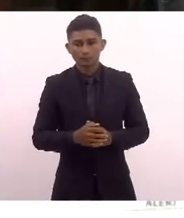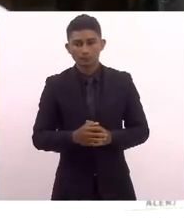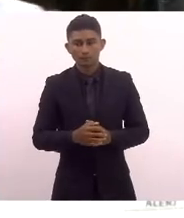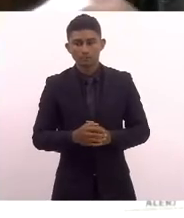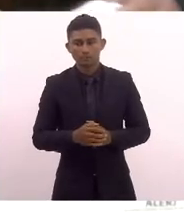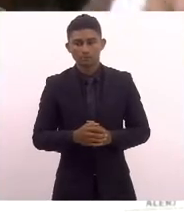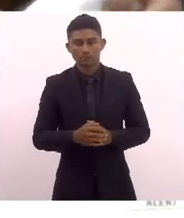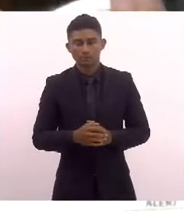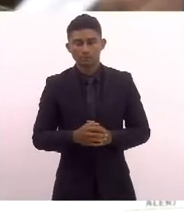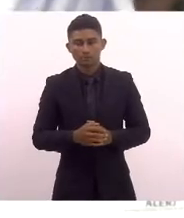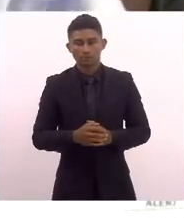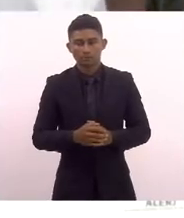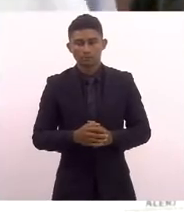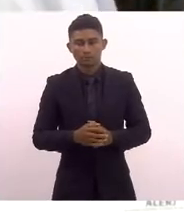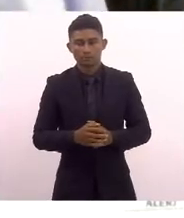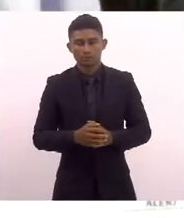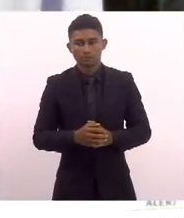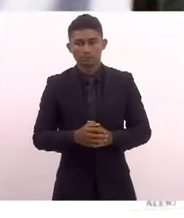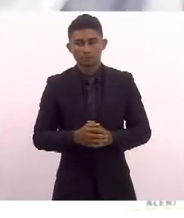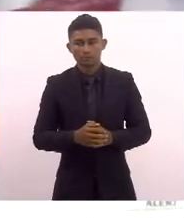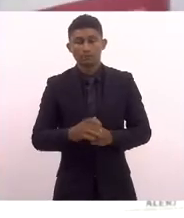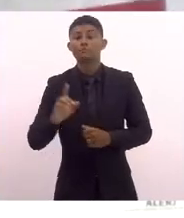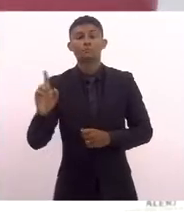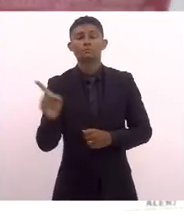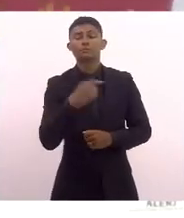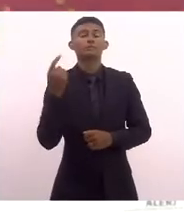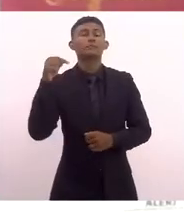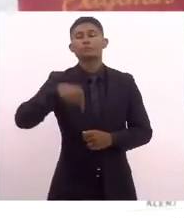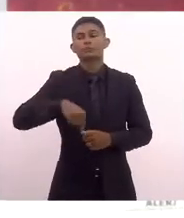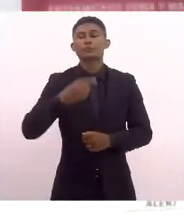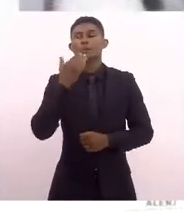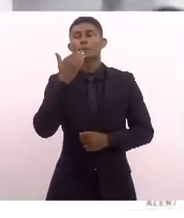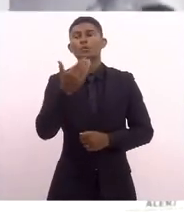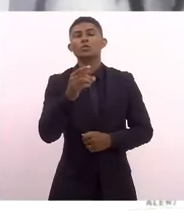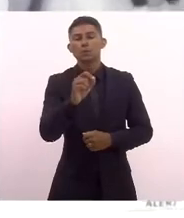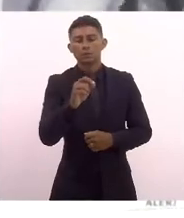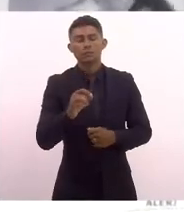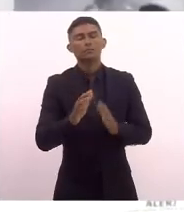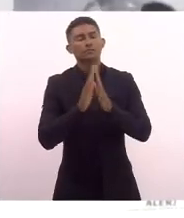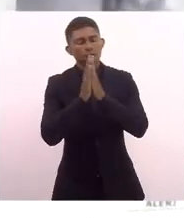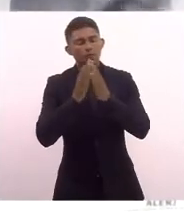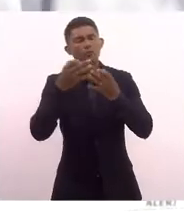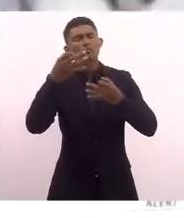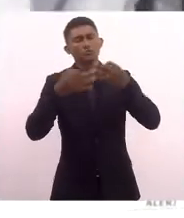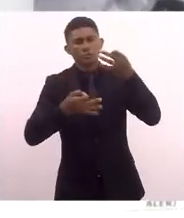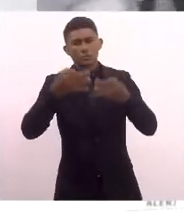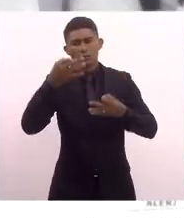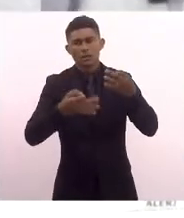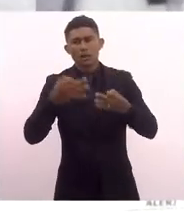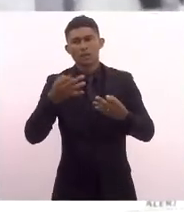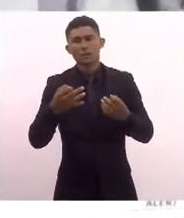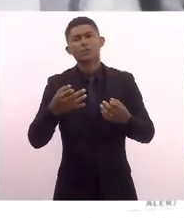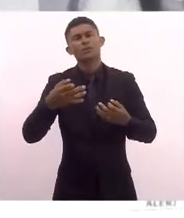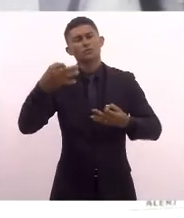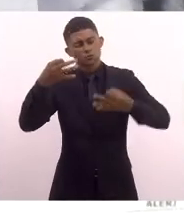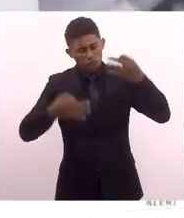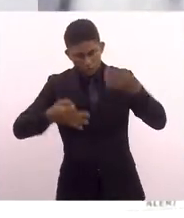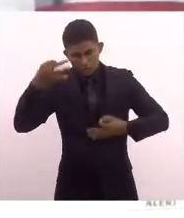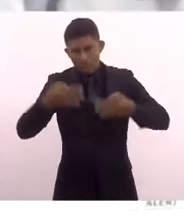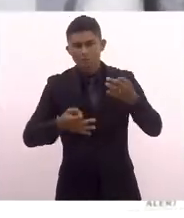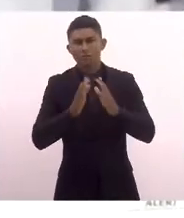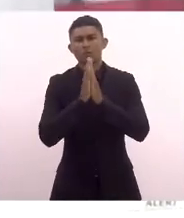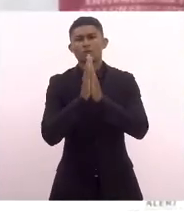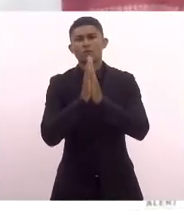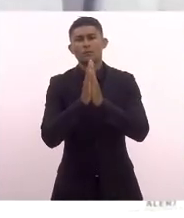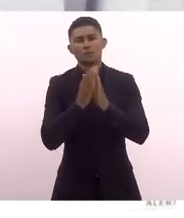fala, né? Nós estamos aqui pedindo justiça, vamos todos, justiça